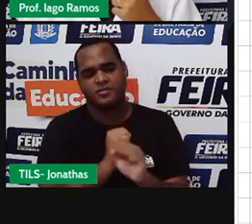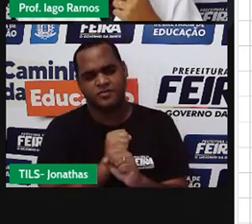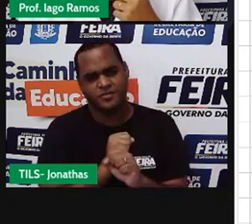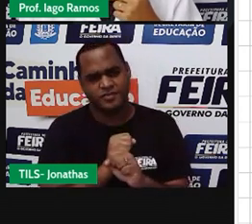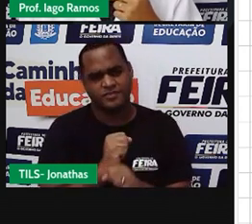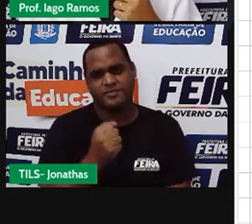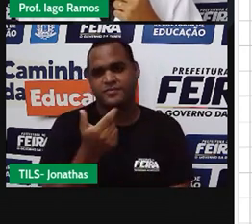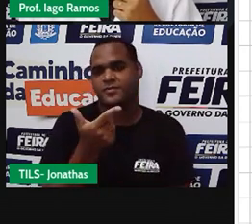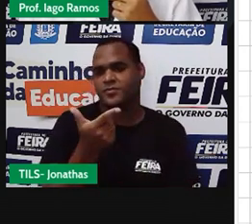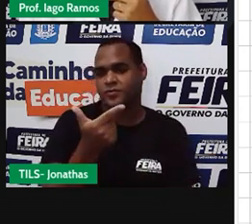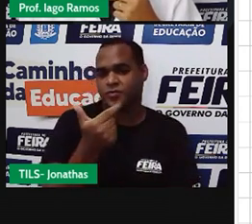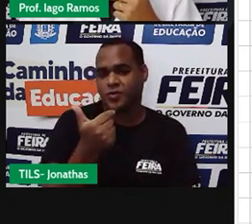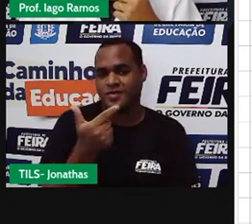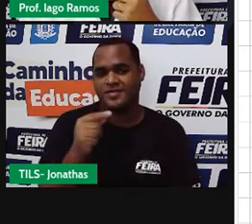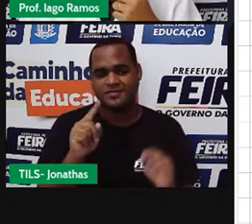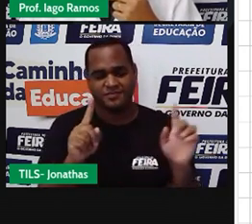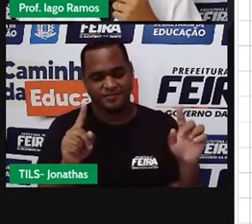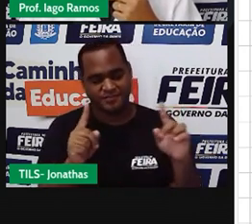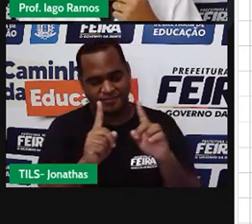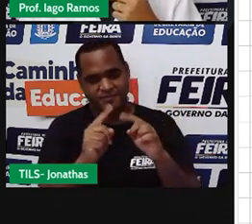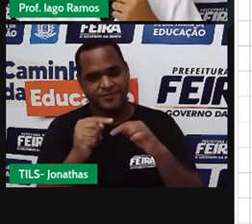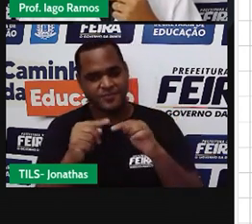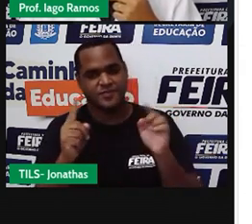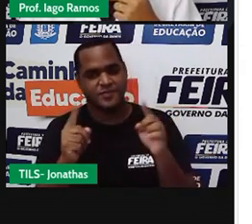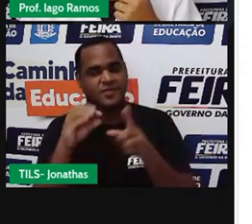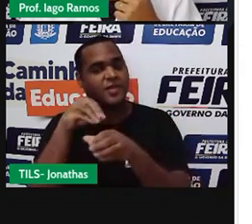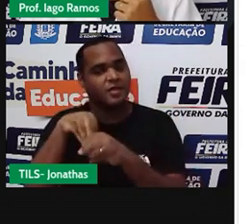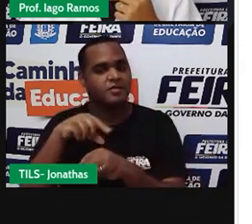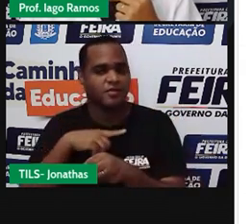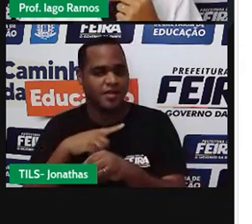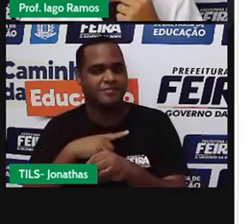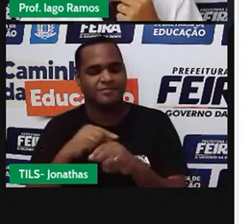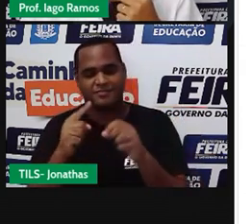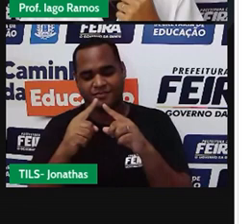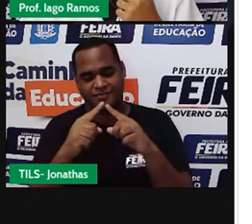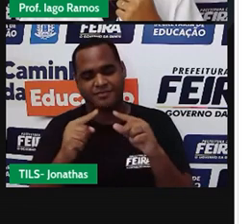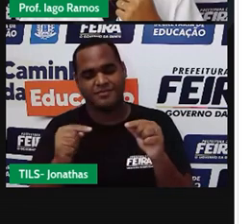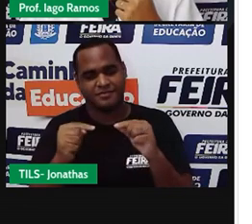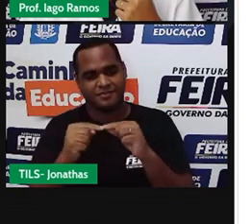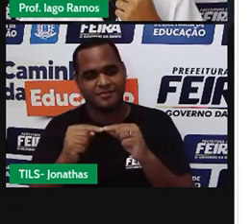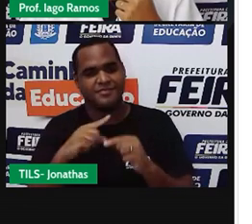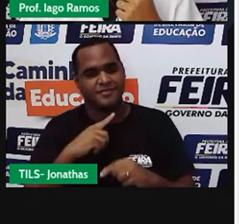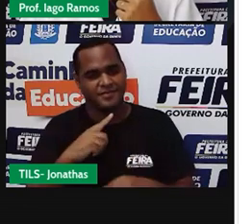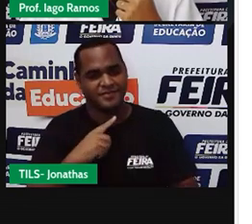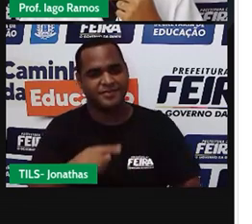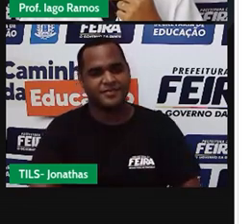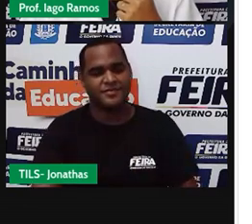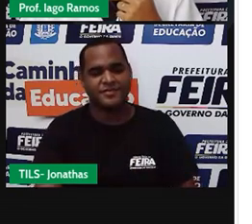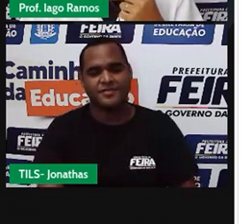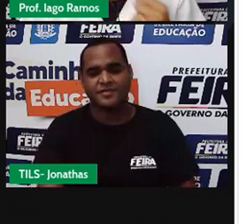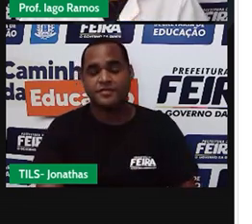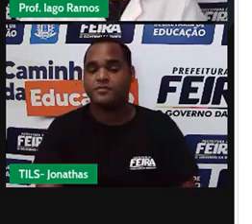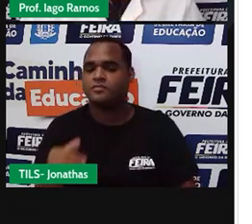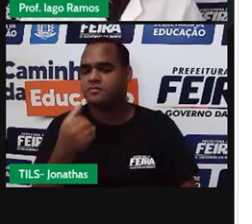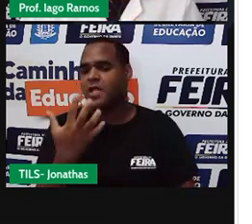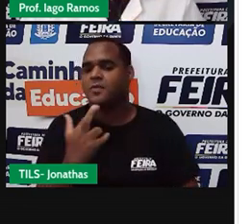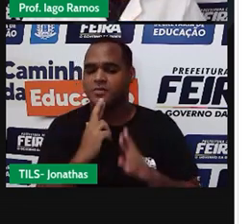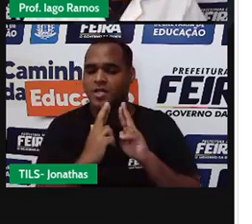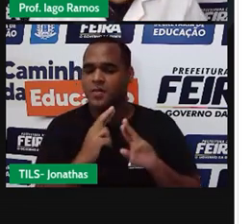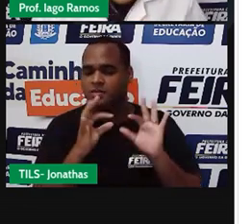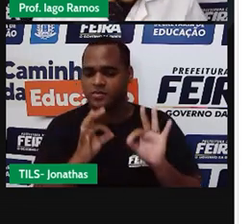12 quadradinhos dentro daquele polígono certo então qual seria a resposta